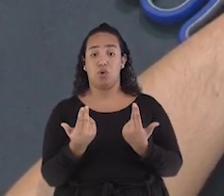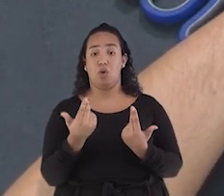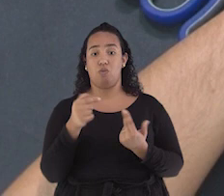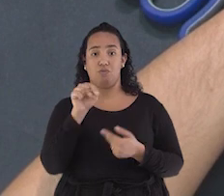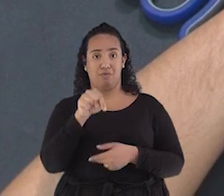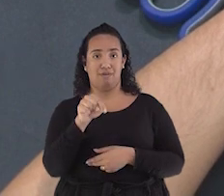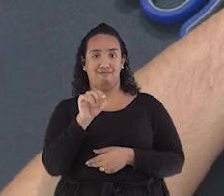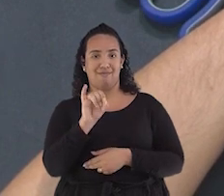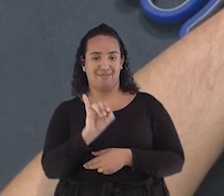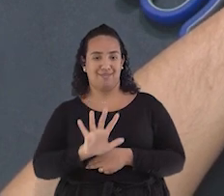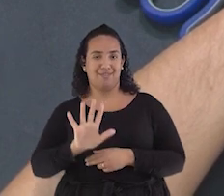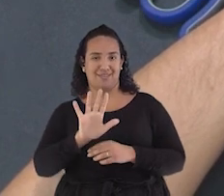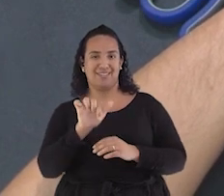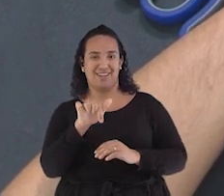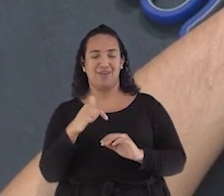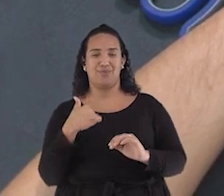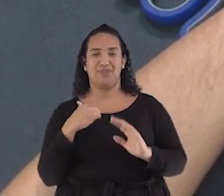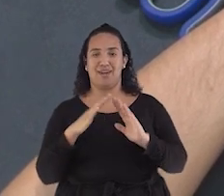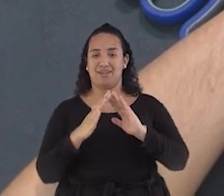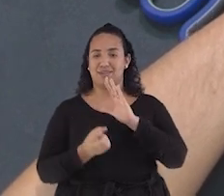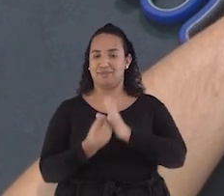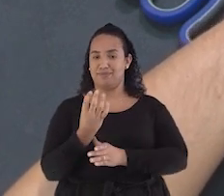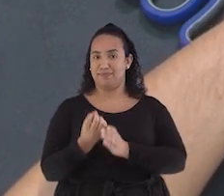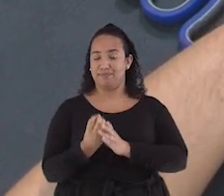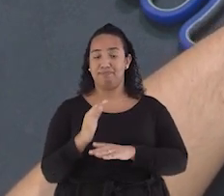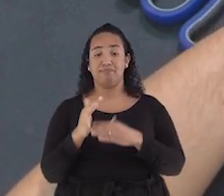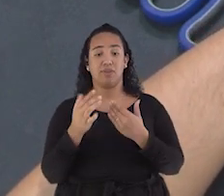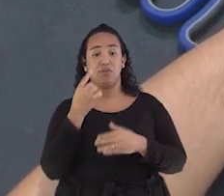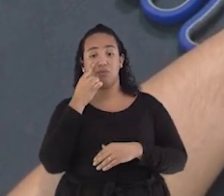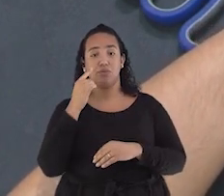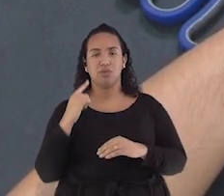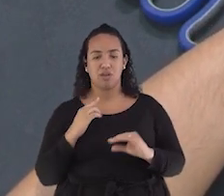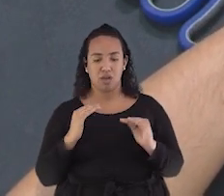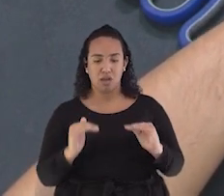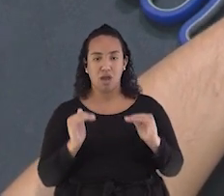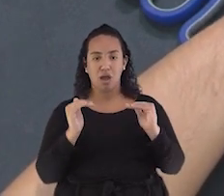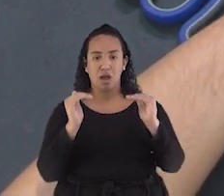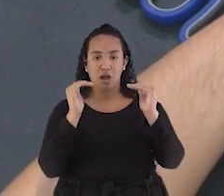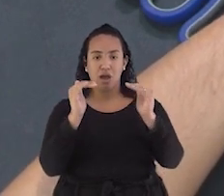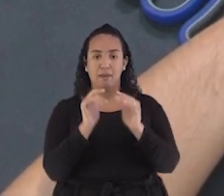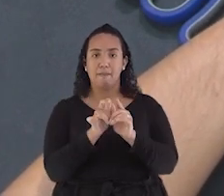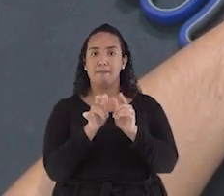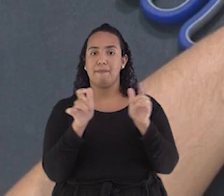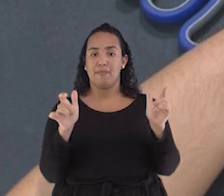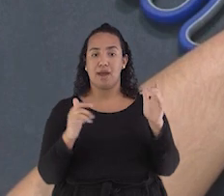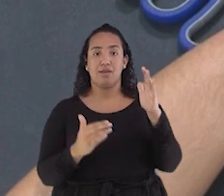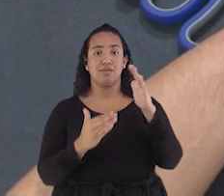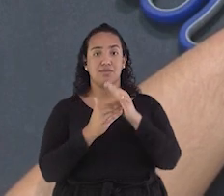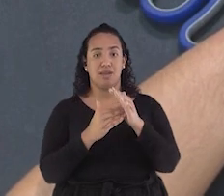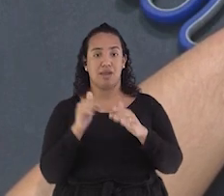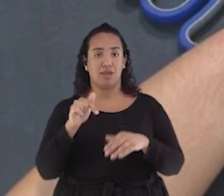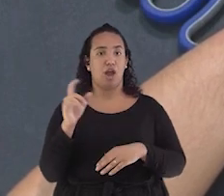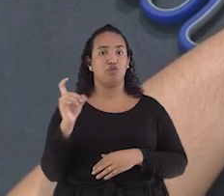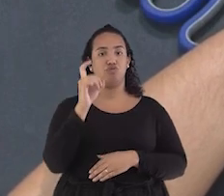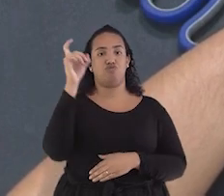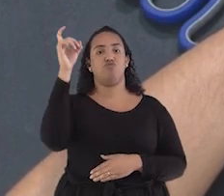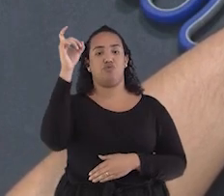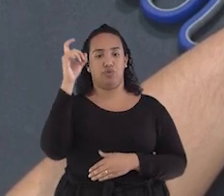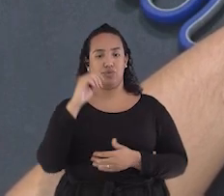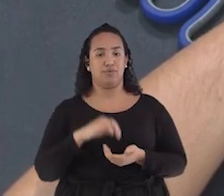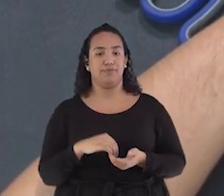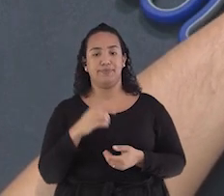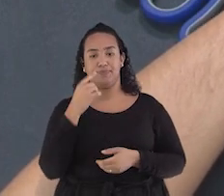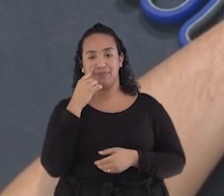minha casa. Percebam que um relevo mais íngreme, ele vai ter mais camadas, ou seja, uma maior altitude até o seu